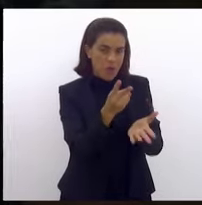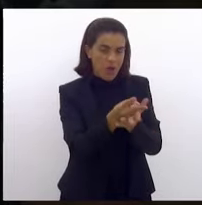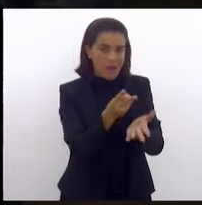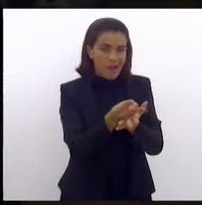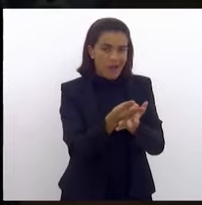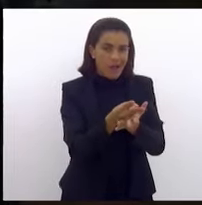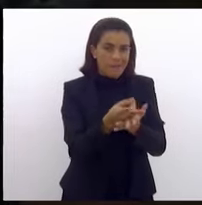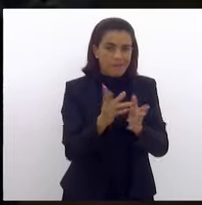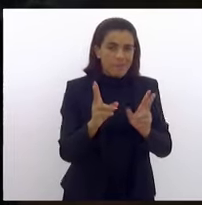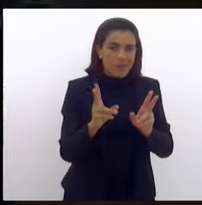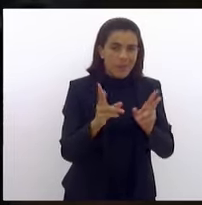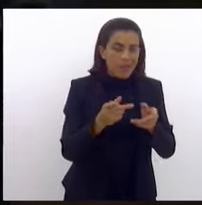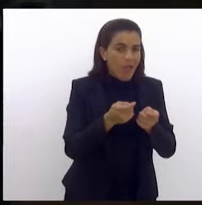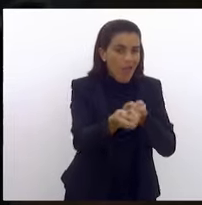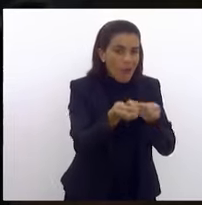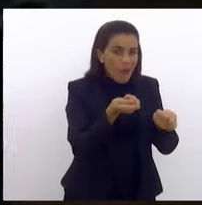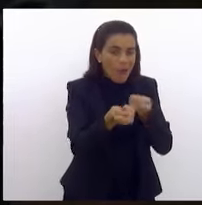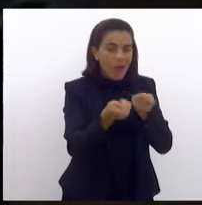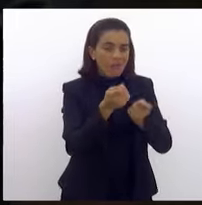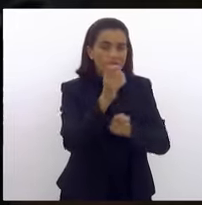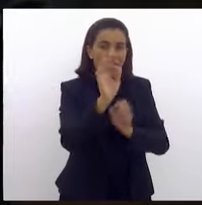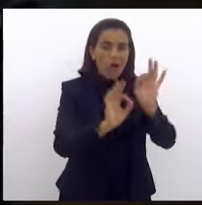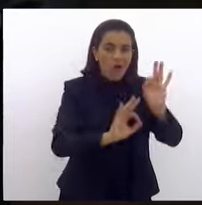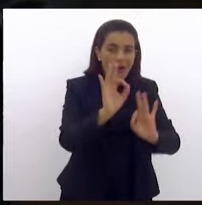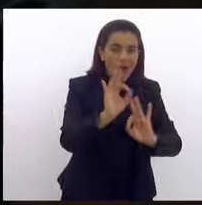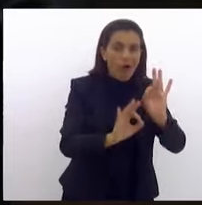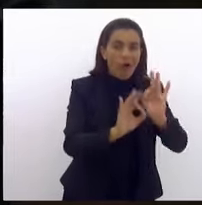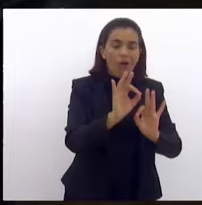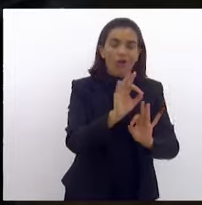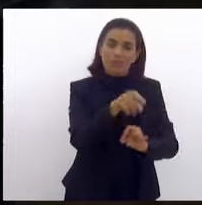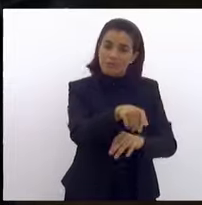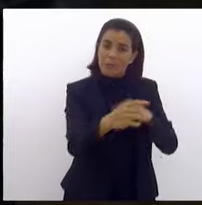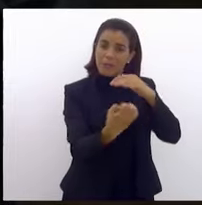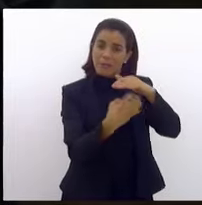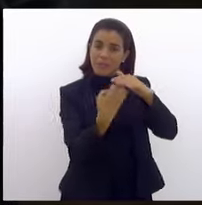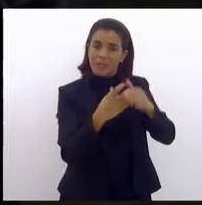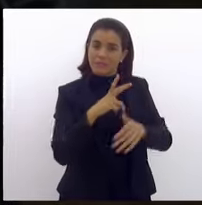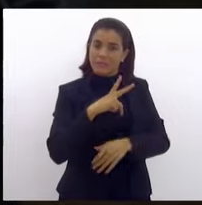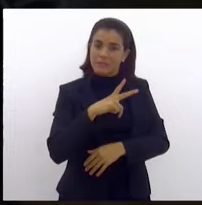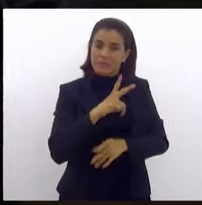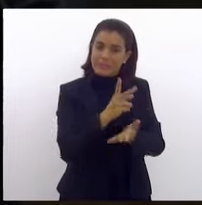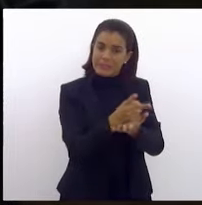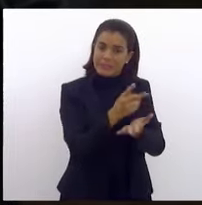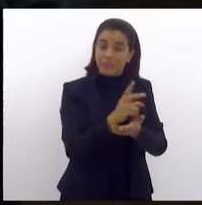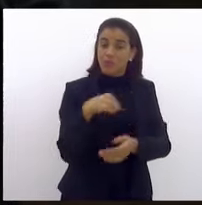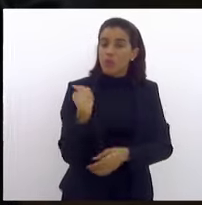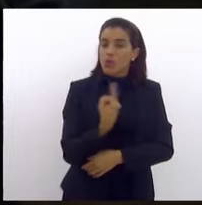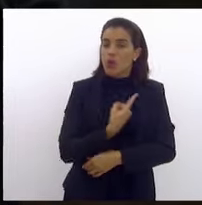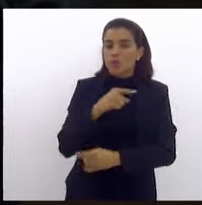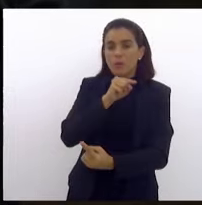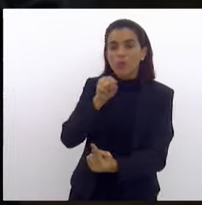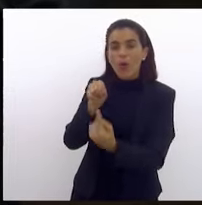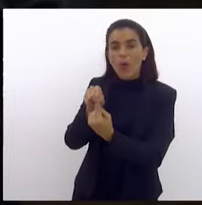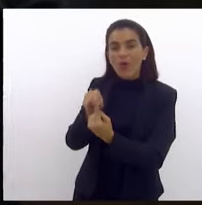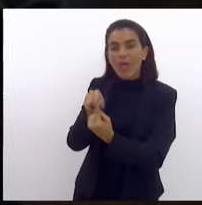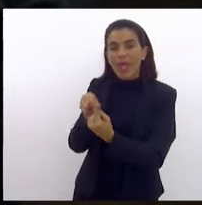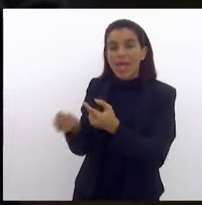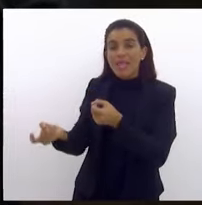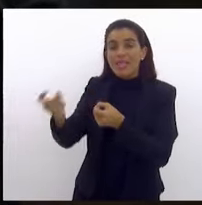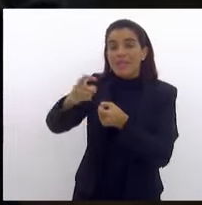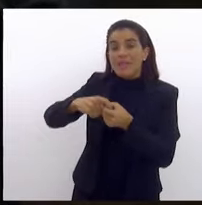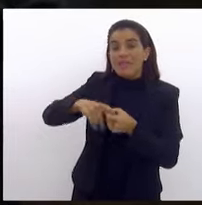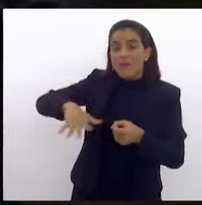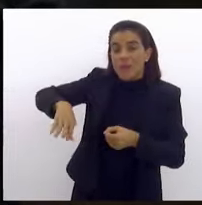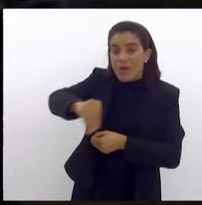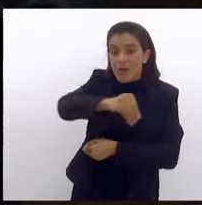explorado, regulado, organizado por uma entidade privada. O que nós pretendemos é devolver o terreno, o